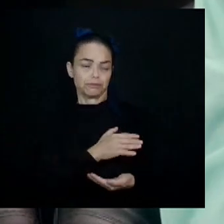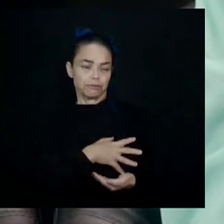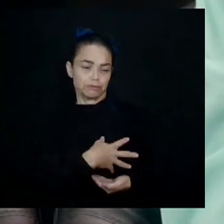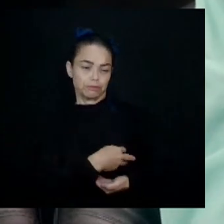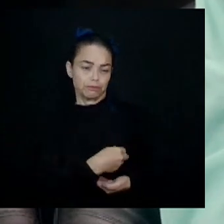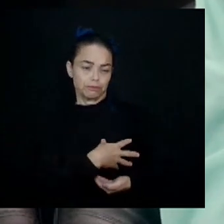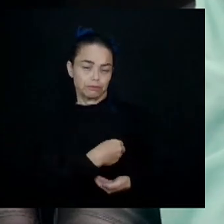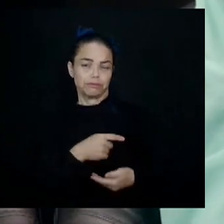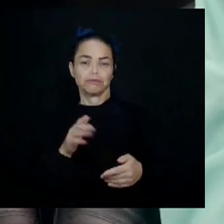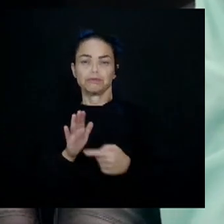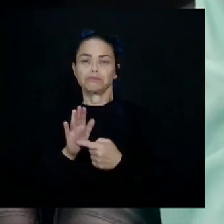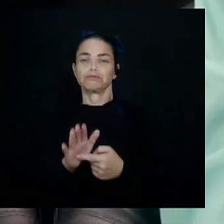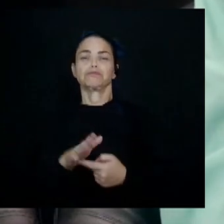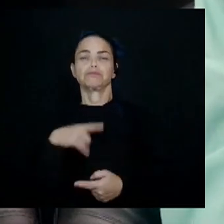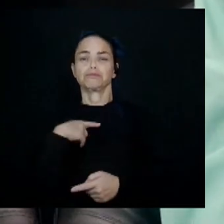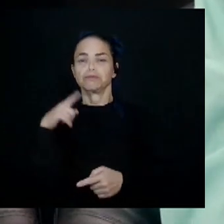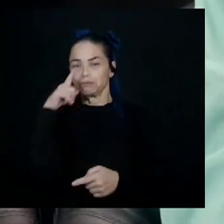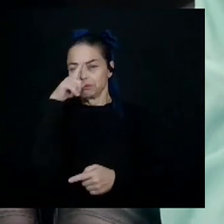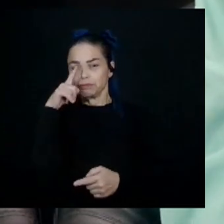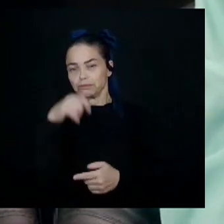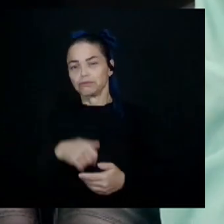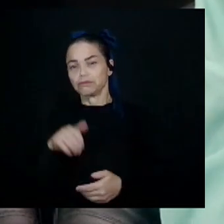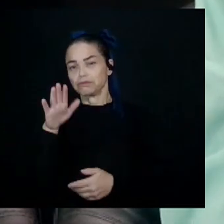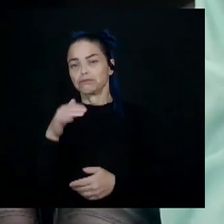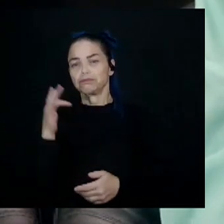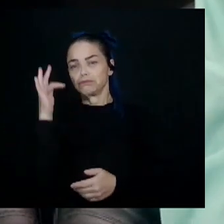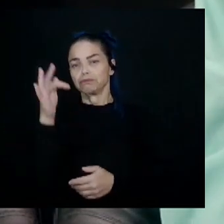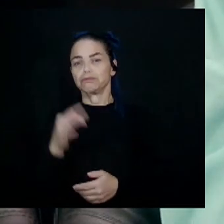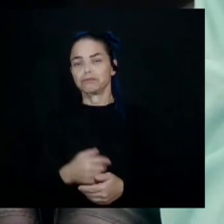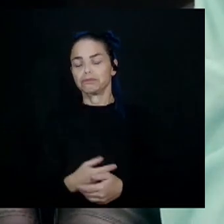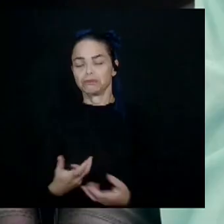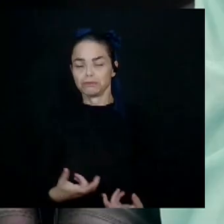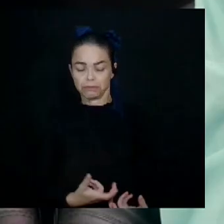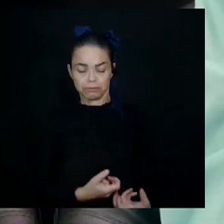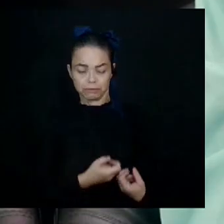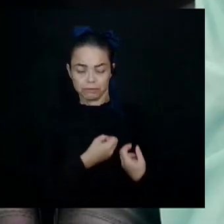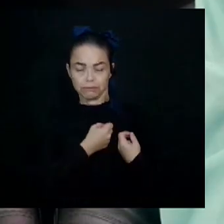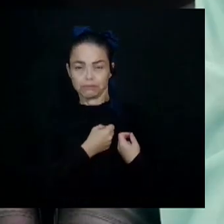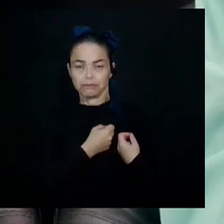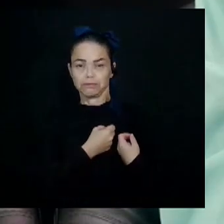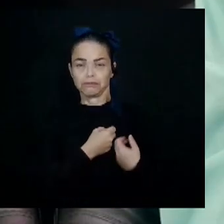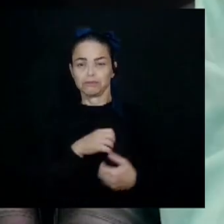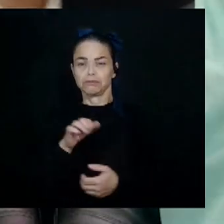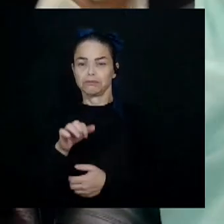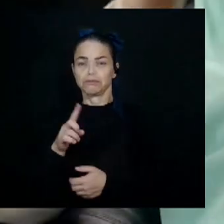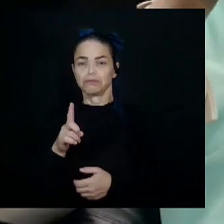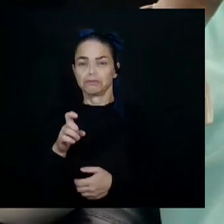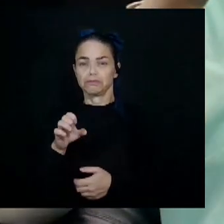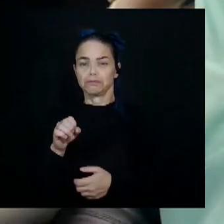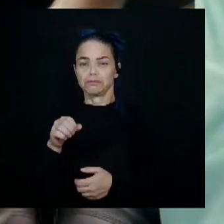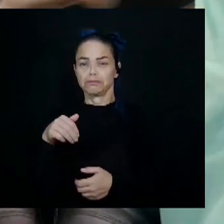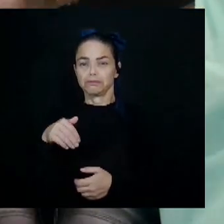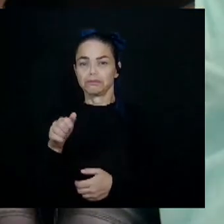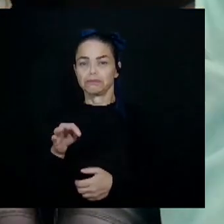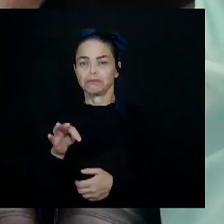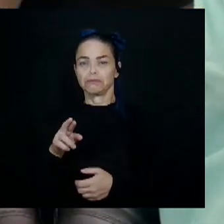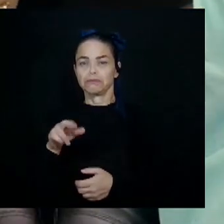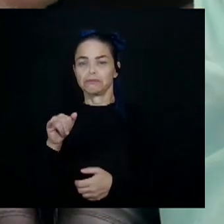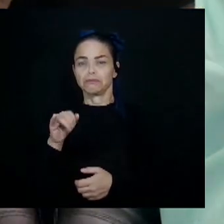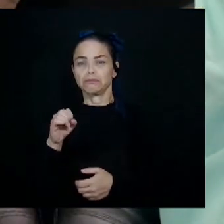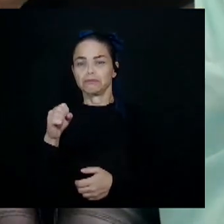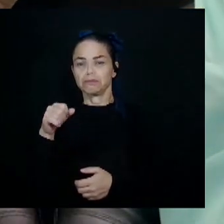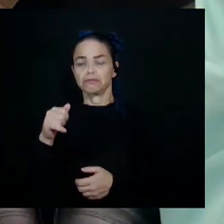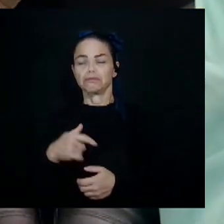que tem um risco aumentado lá no futuro de câncer de mama e de endométrio. Então, é uma saúde como um todo, né? A gente não